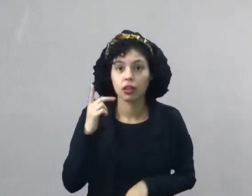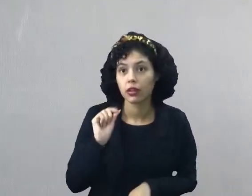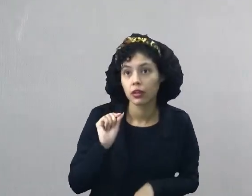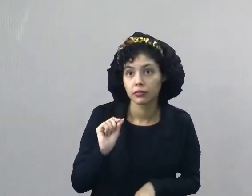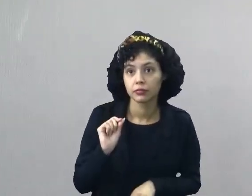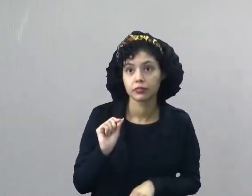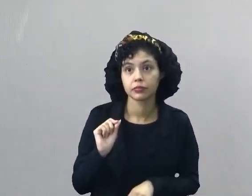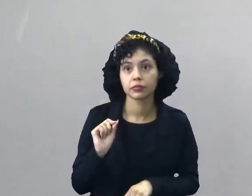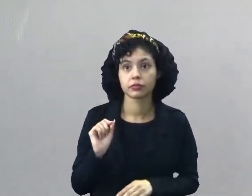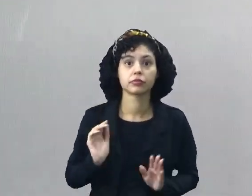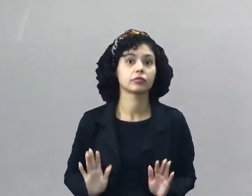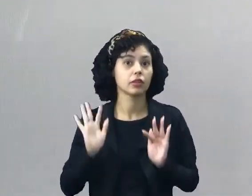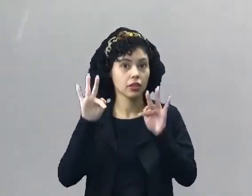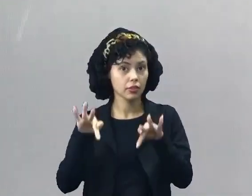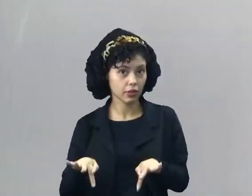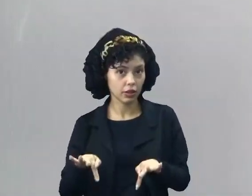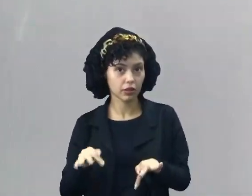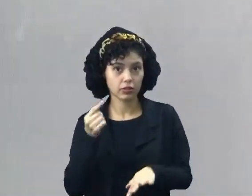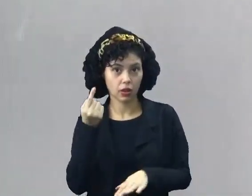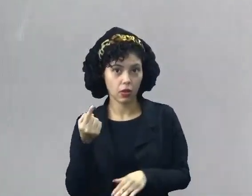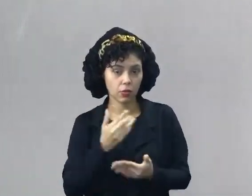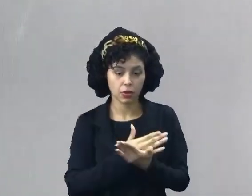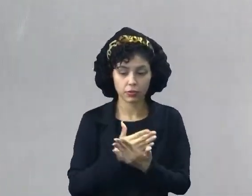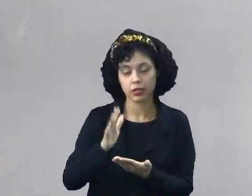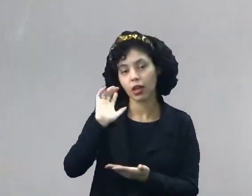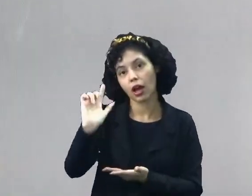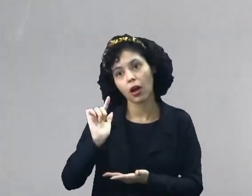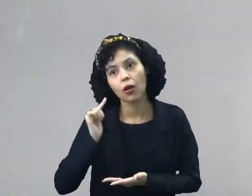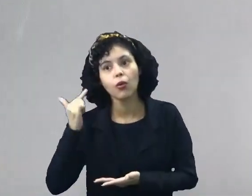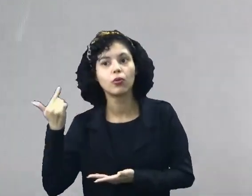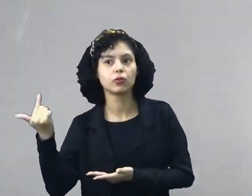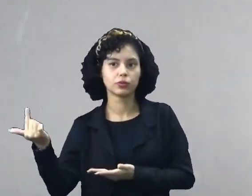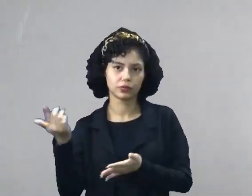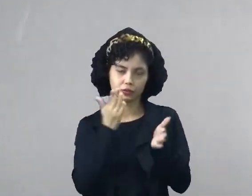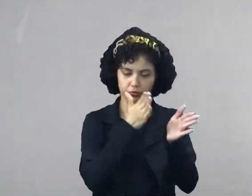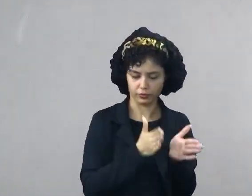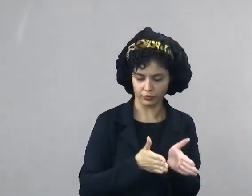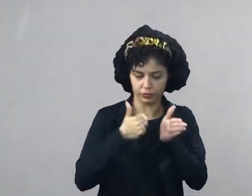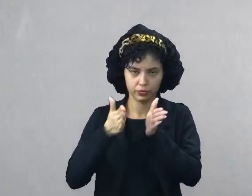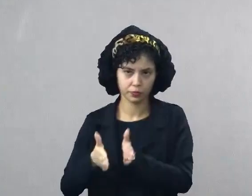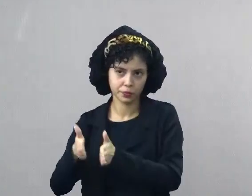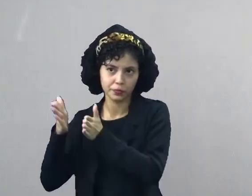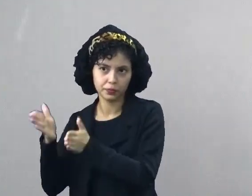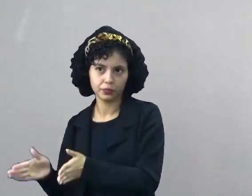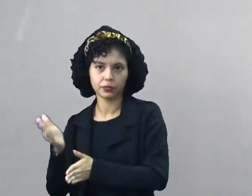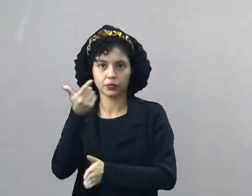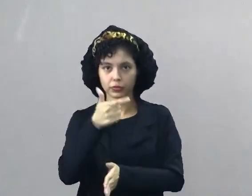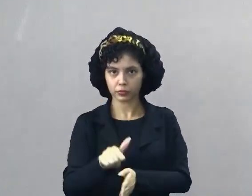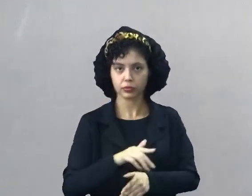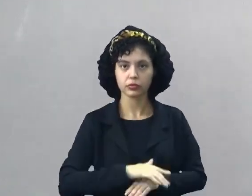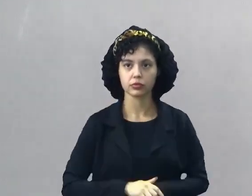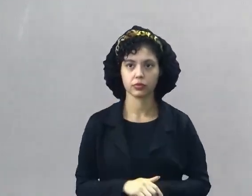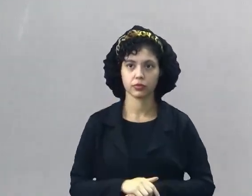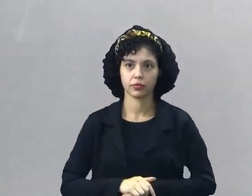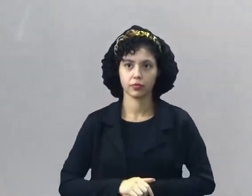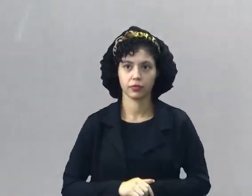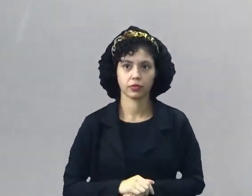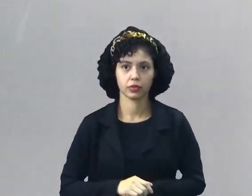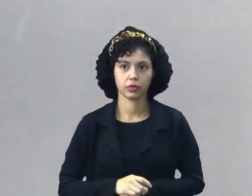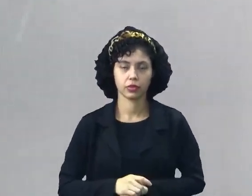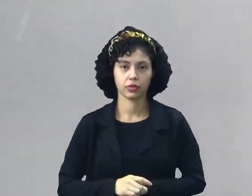dizer, encerra-se um ciclo para iniciar-se outro, né? E assim a história vai se repetindo.